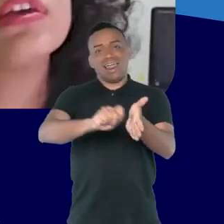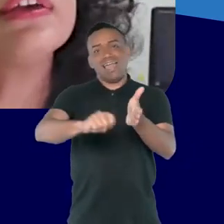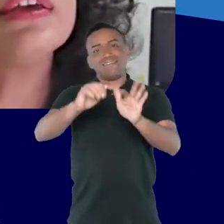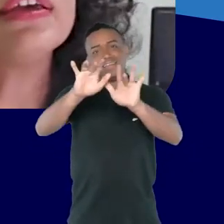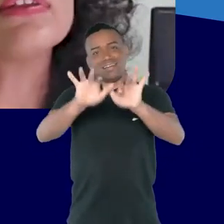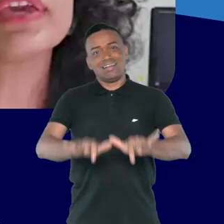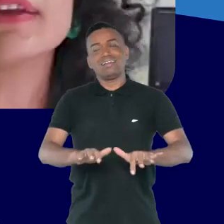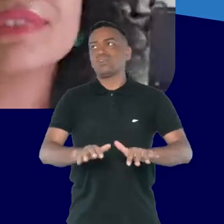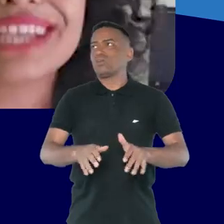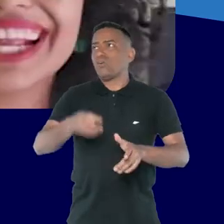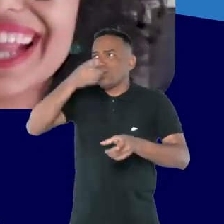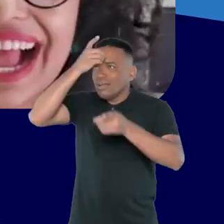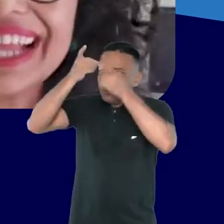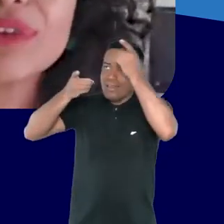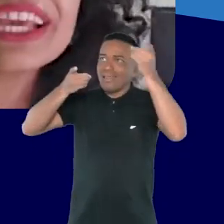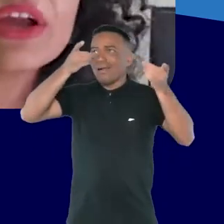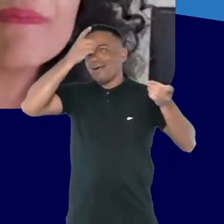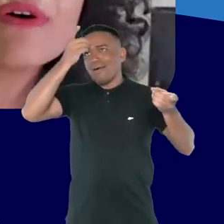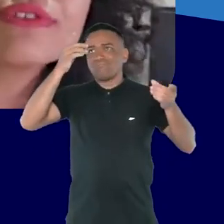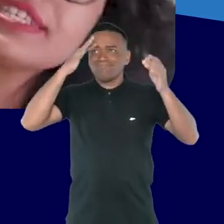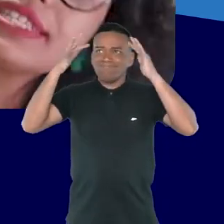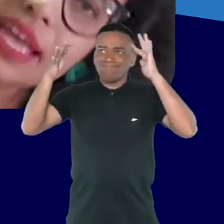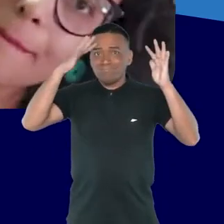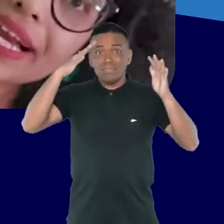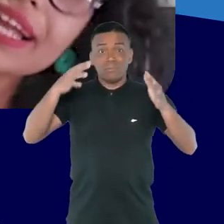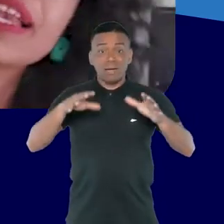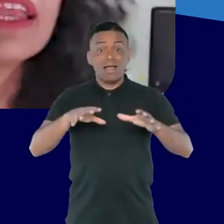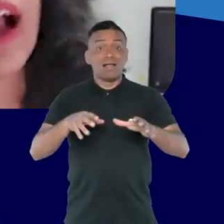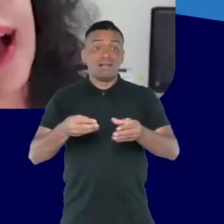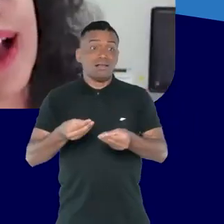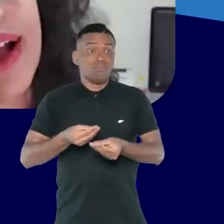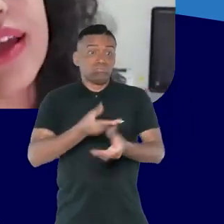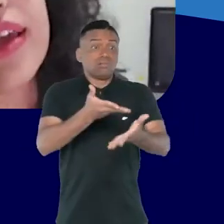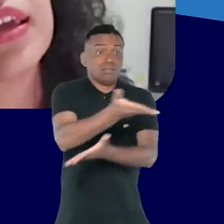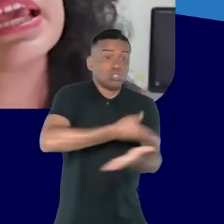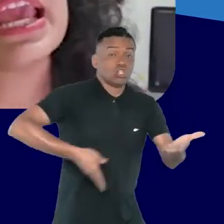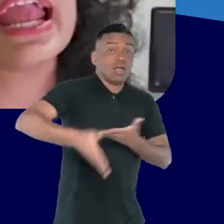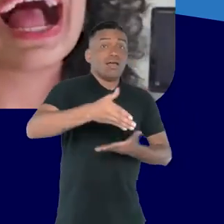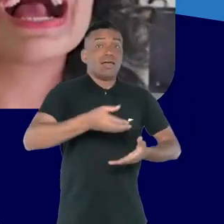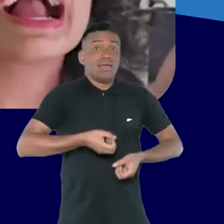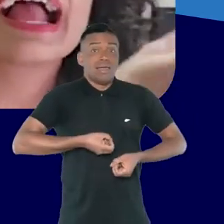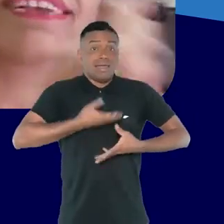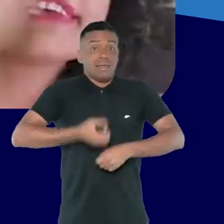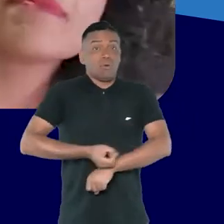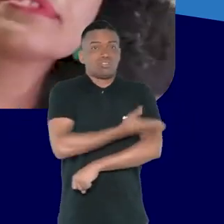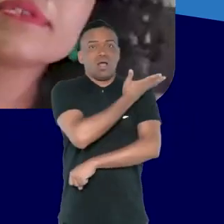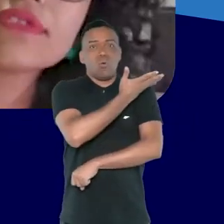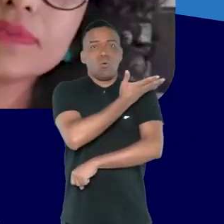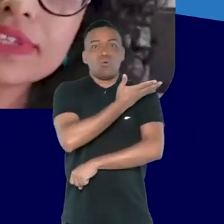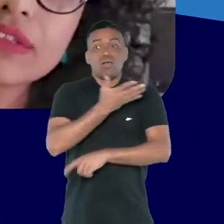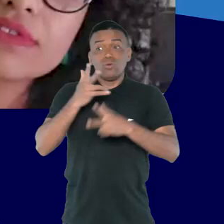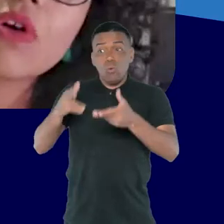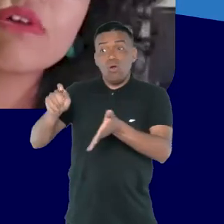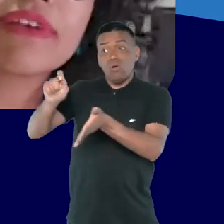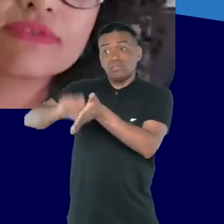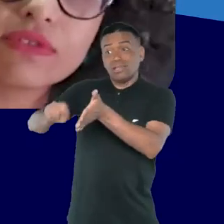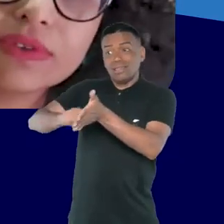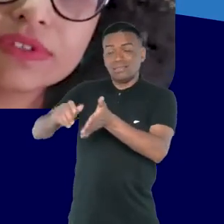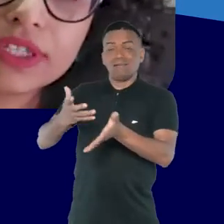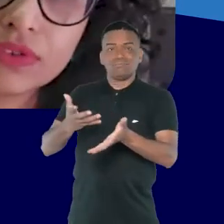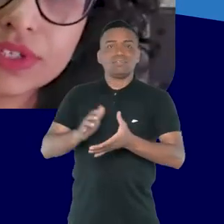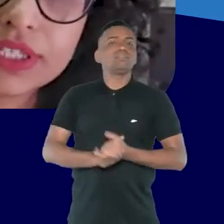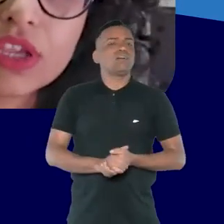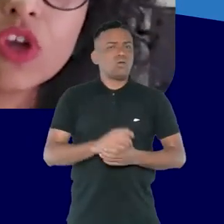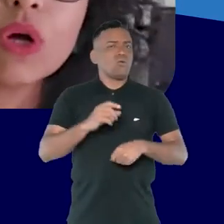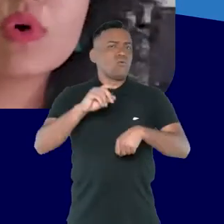escritora. Então, o que eu sei? Eu sei criar. Então, o que eu posso fazer para criar e arrancar essa emoção dos meus alunos, como eu faço com os